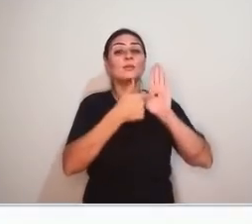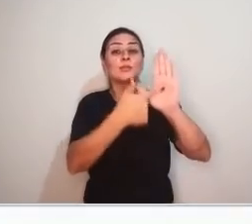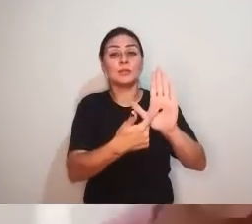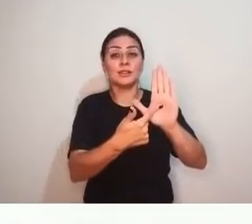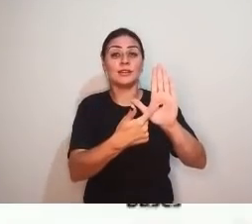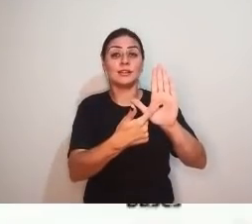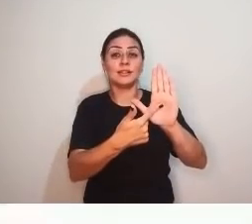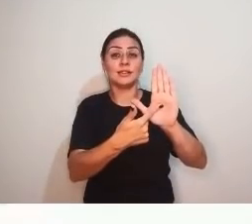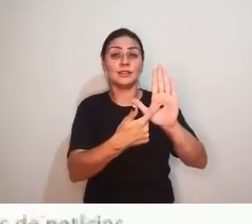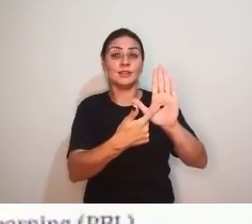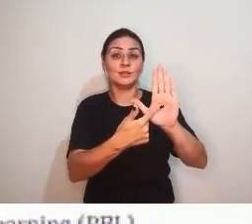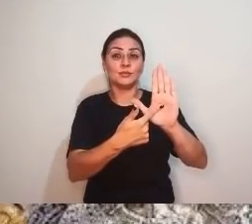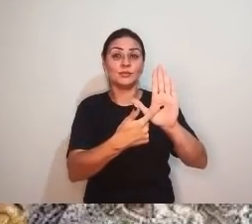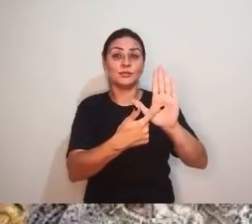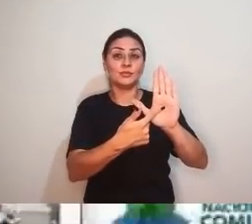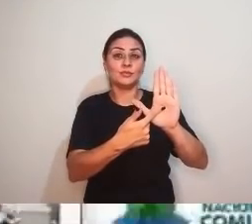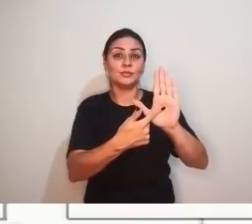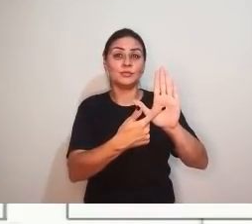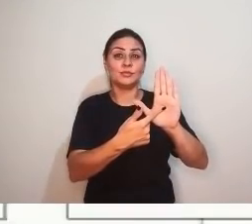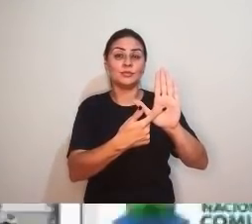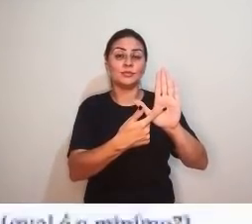né, que está aqui, ó. Olha lá.